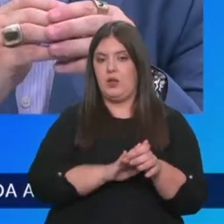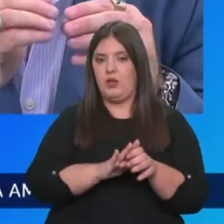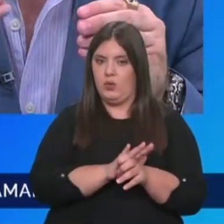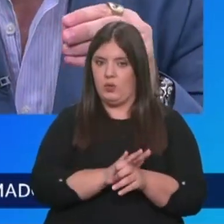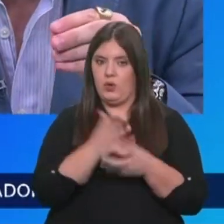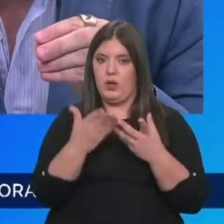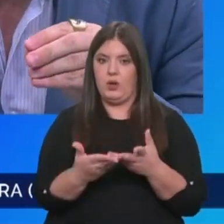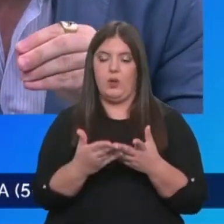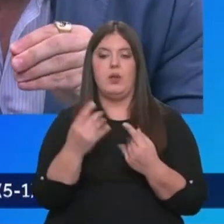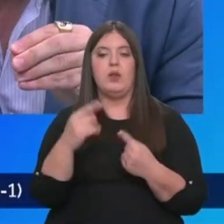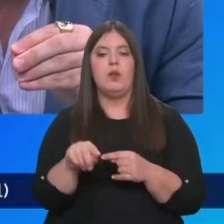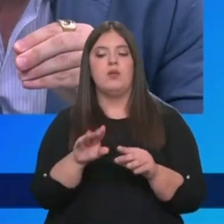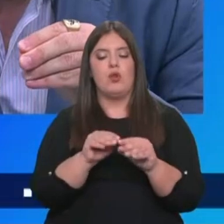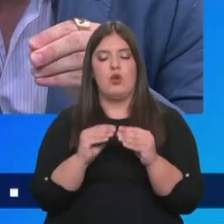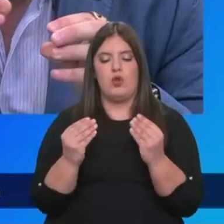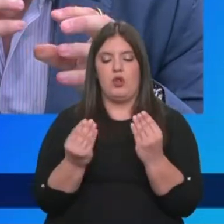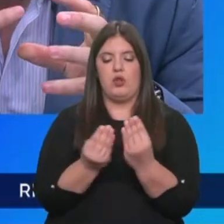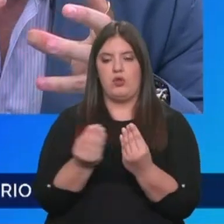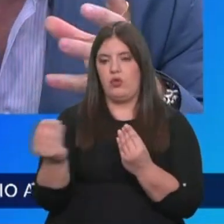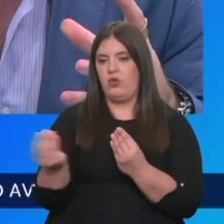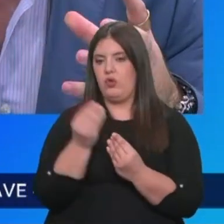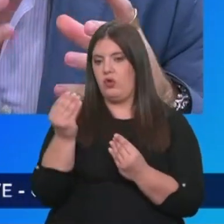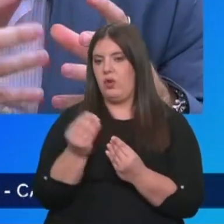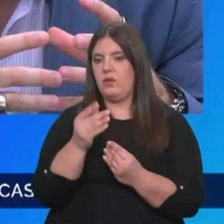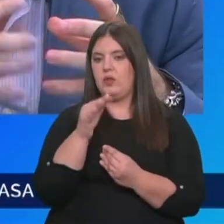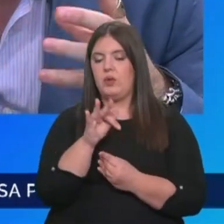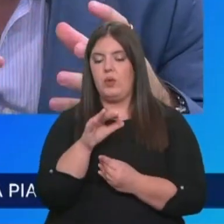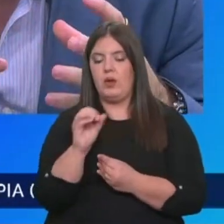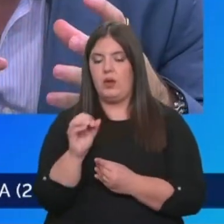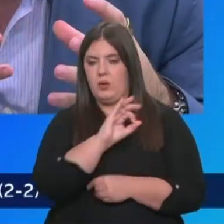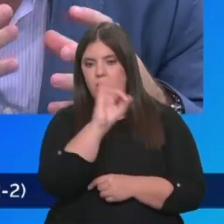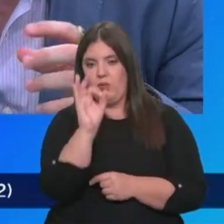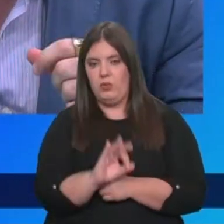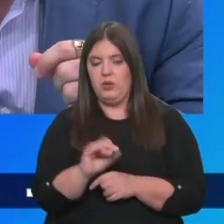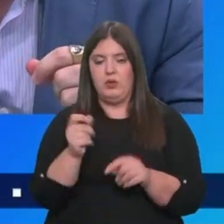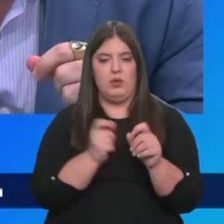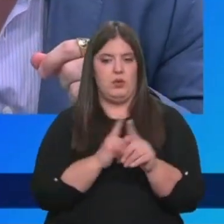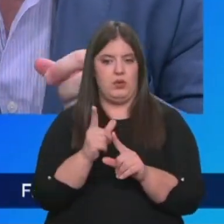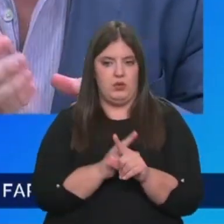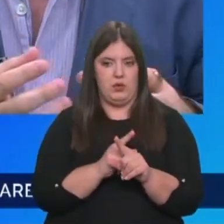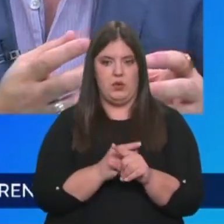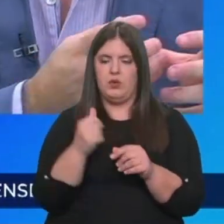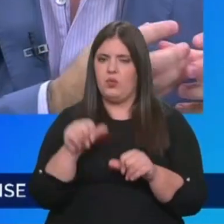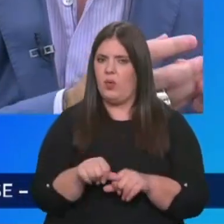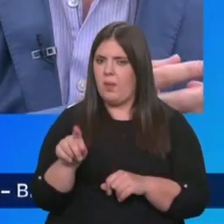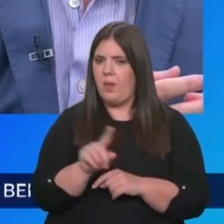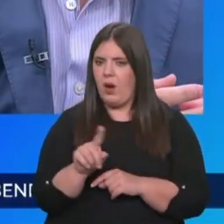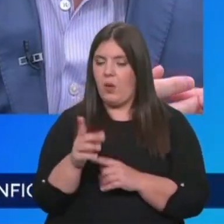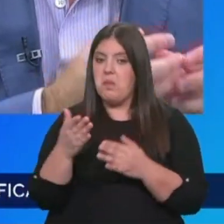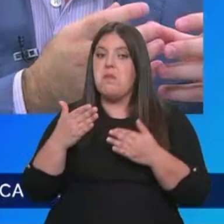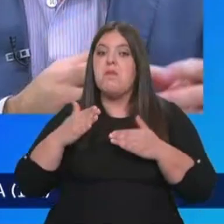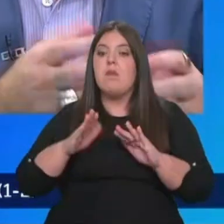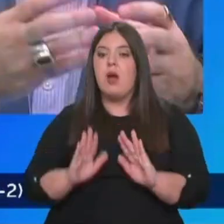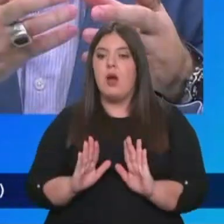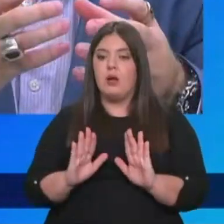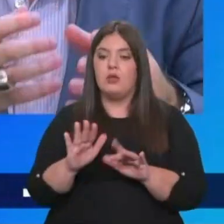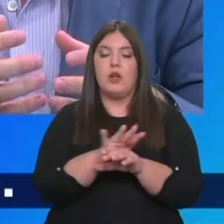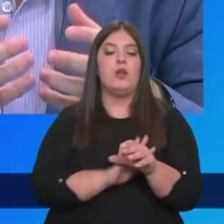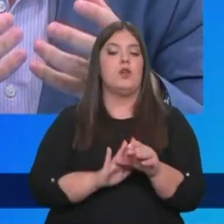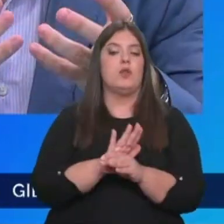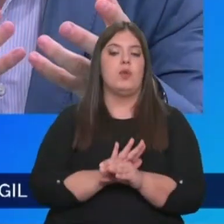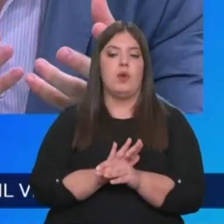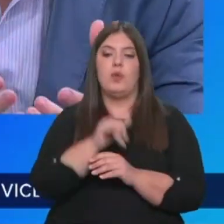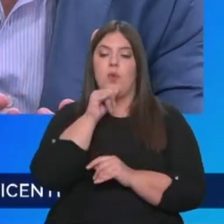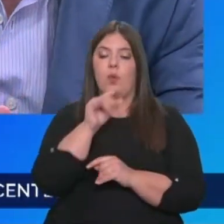nós encontramos discos jovens em cerca de 40% das estrelas. Não é mau. Mas, em zonas onde está